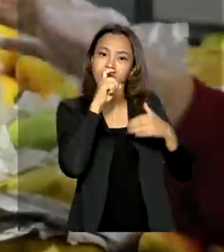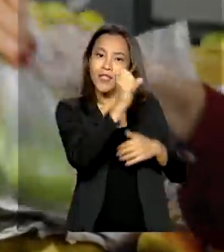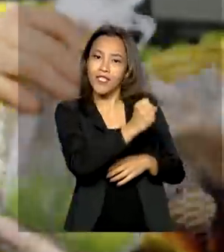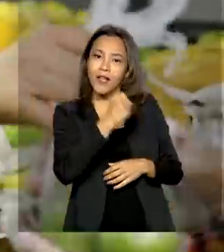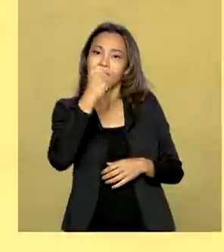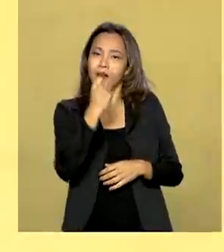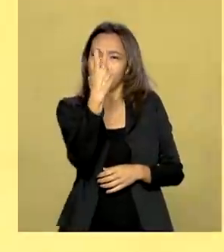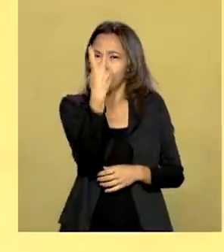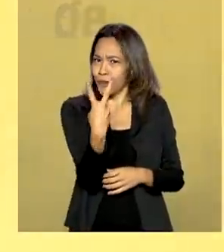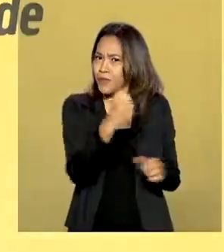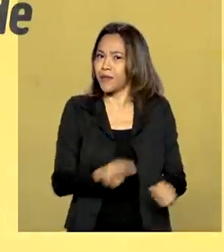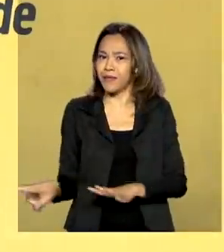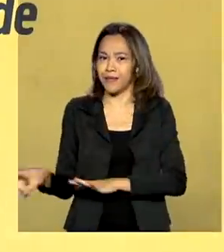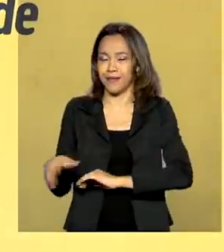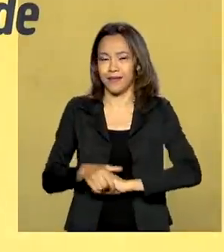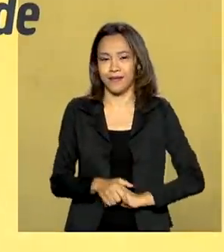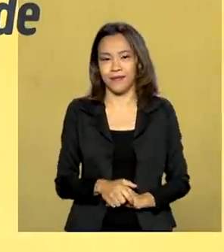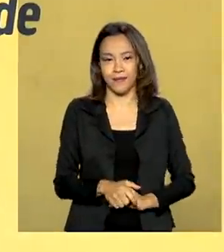semanas.